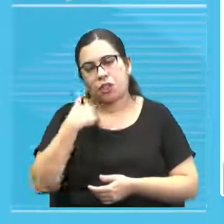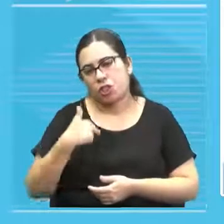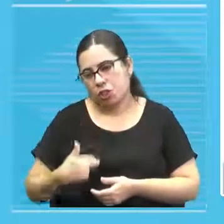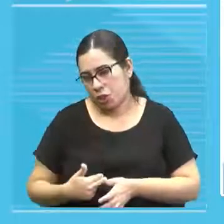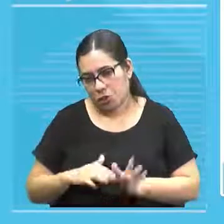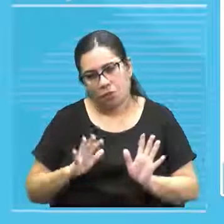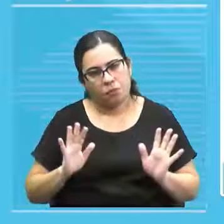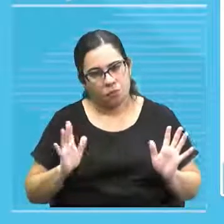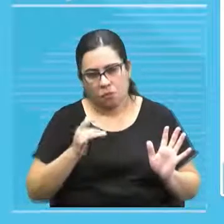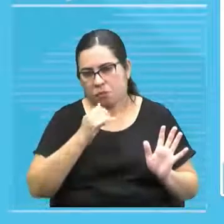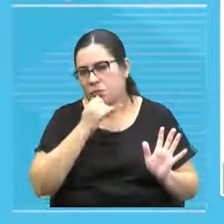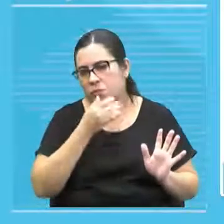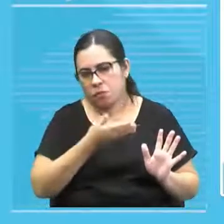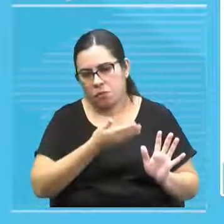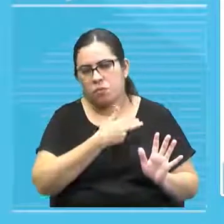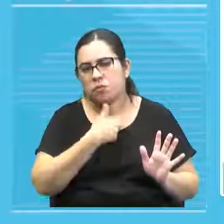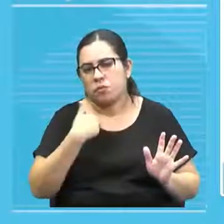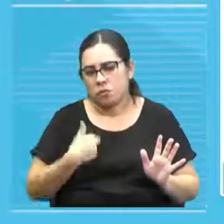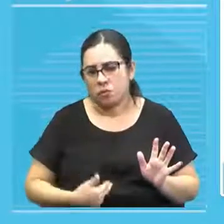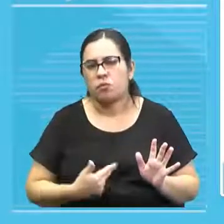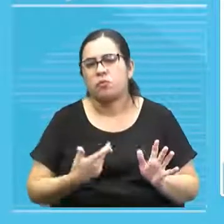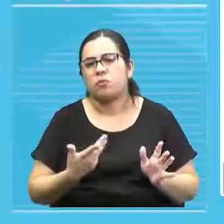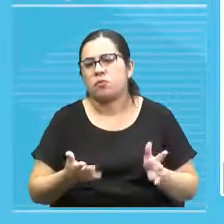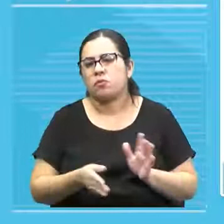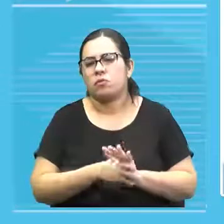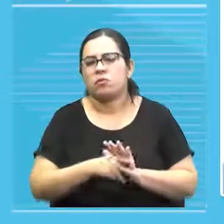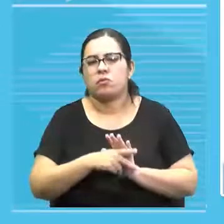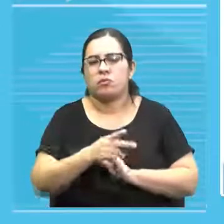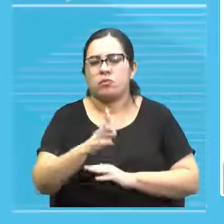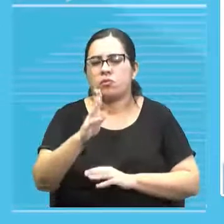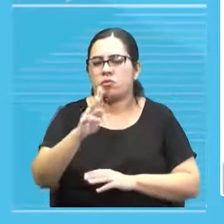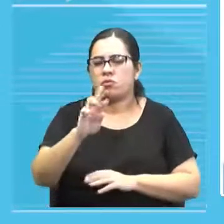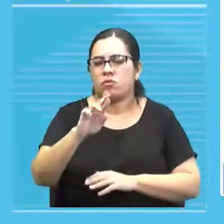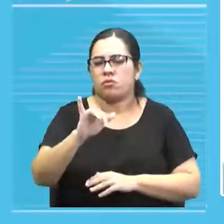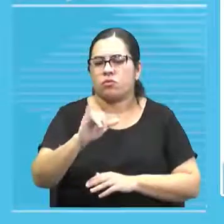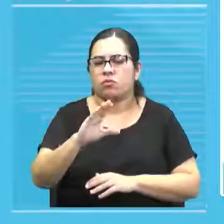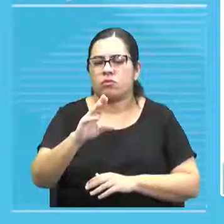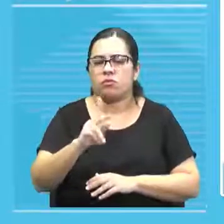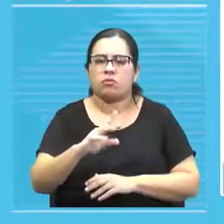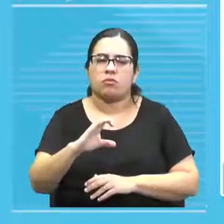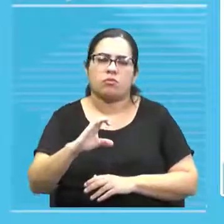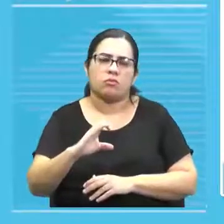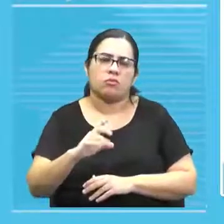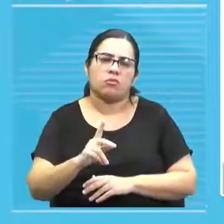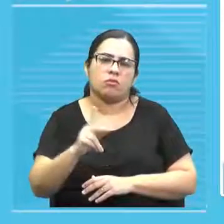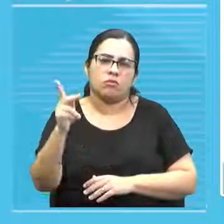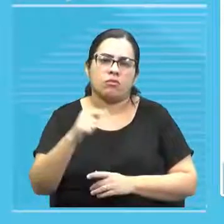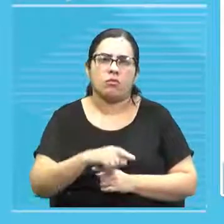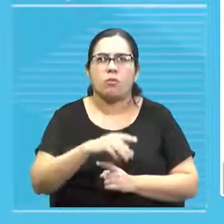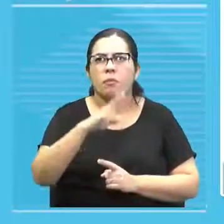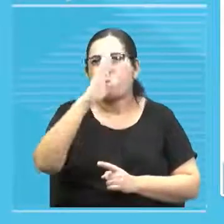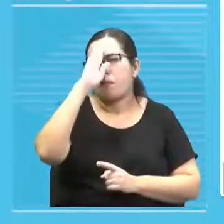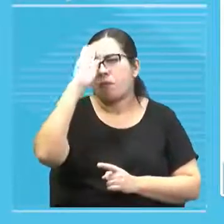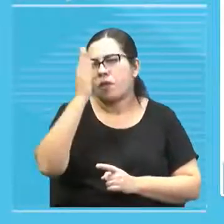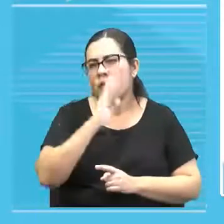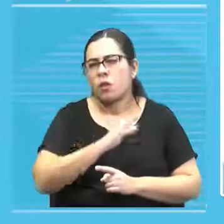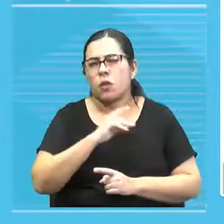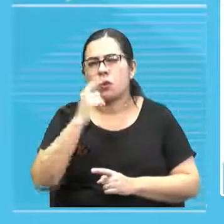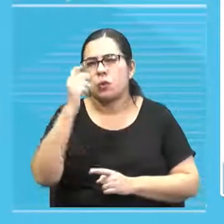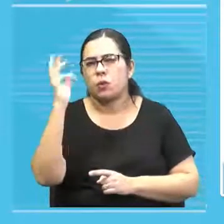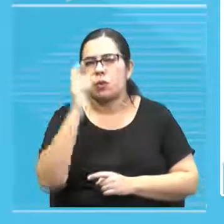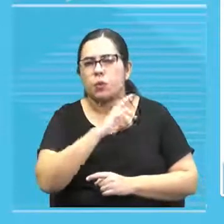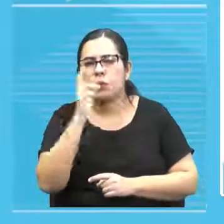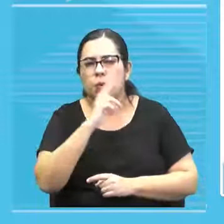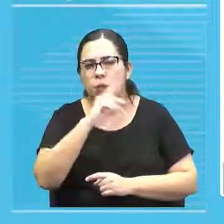a a China que é dos brics não é você tem aí o bloco o Brasil Rússia índia China